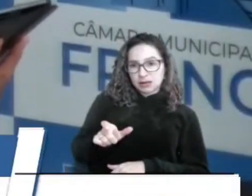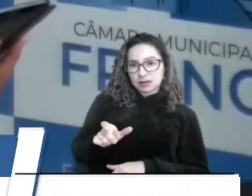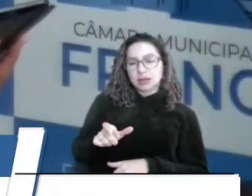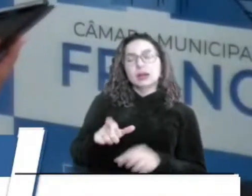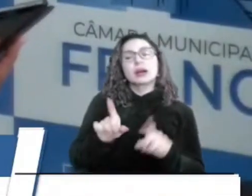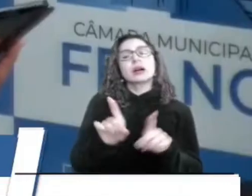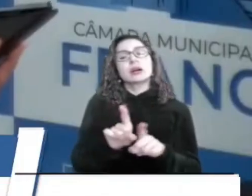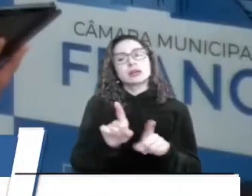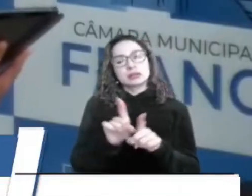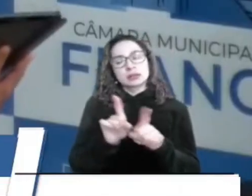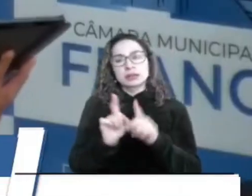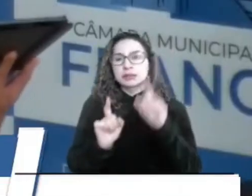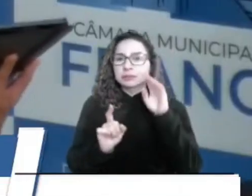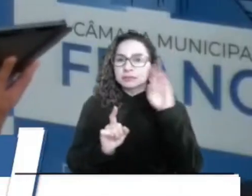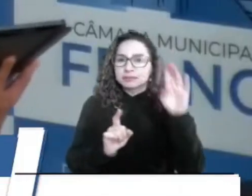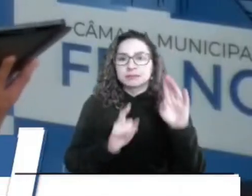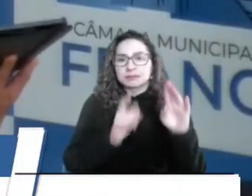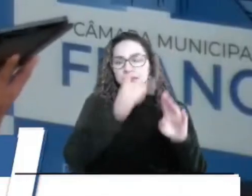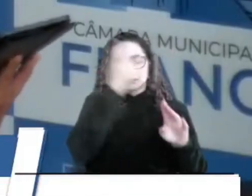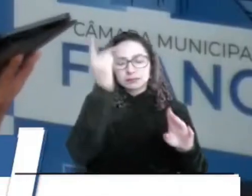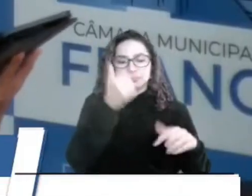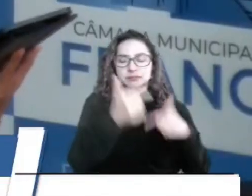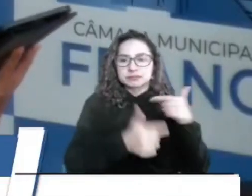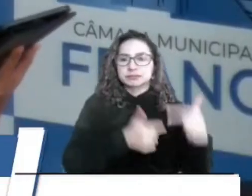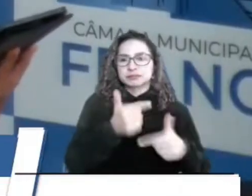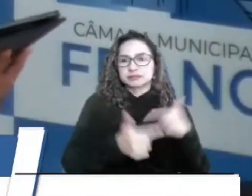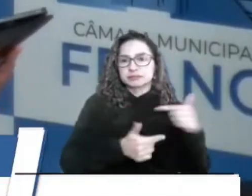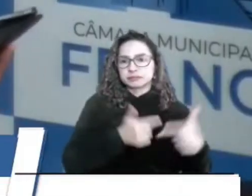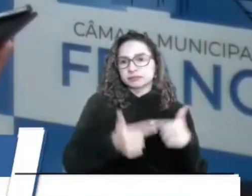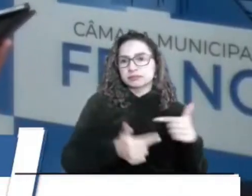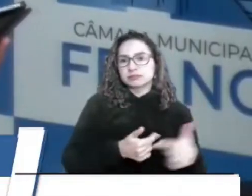quanto mais para os empregados públicos.